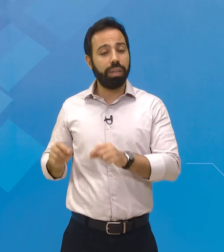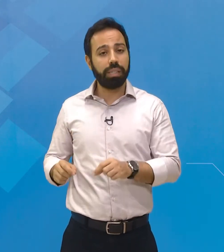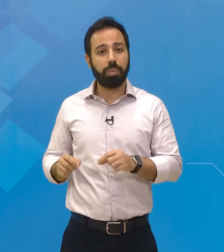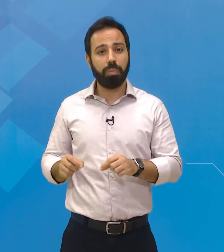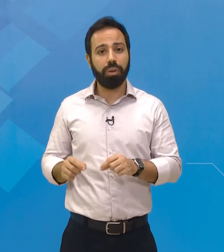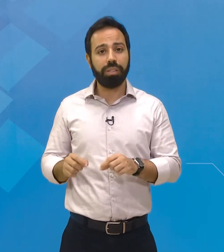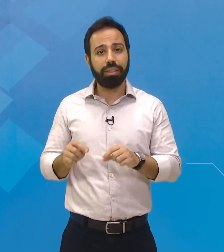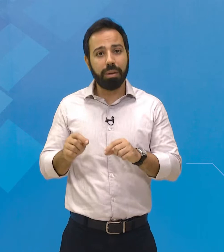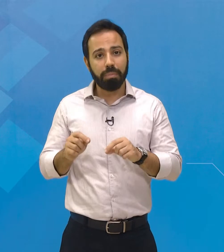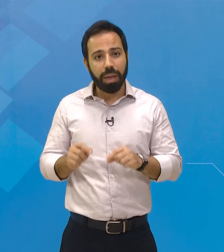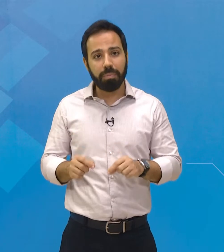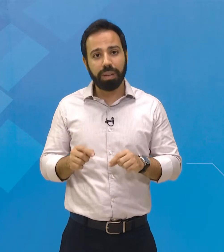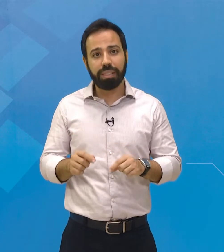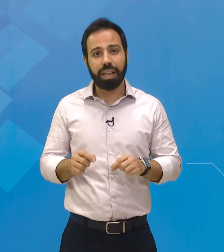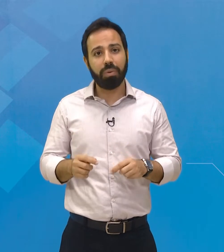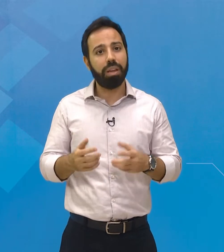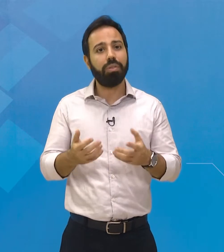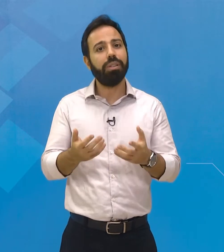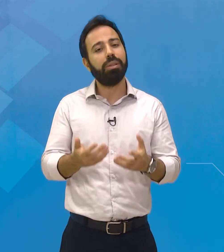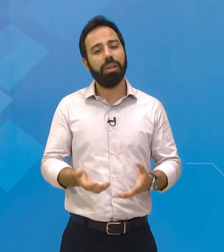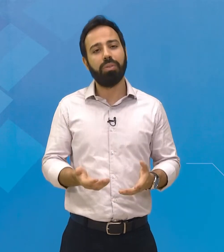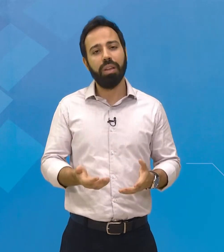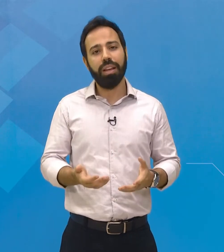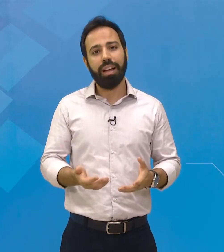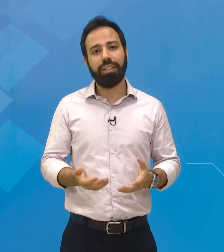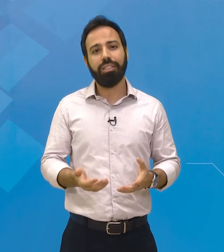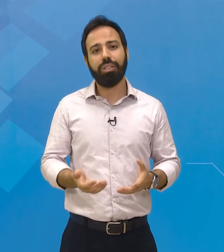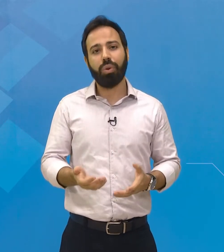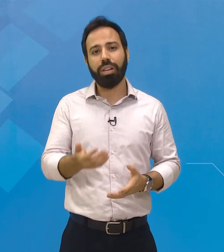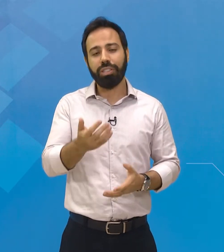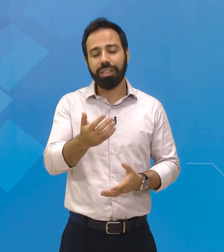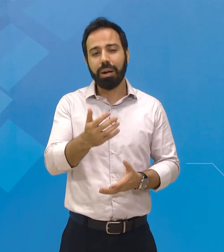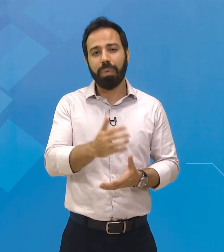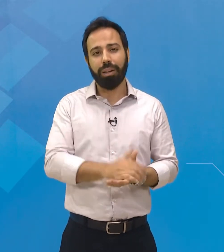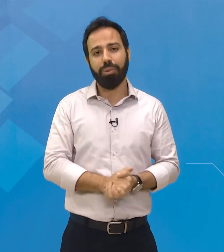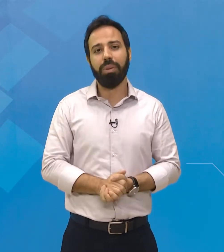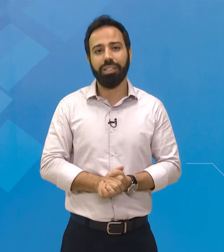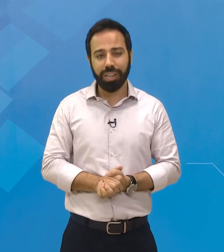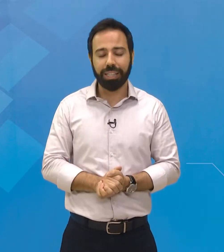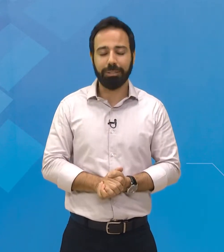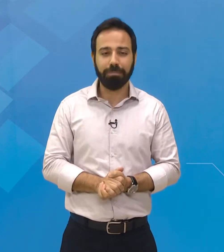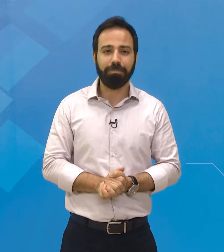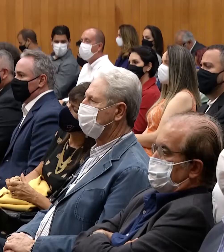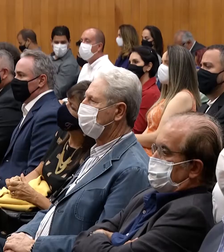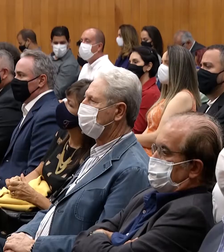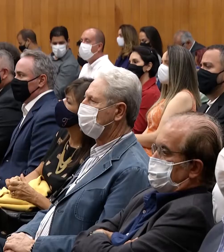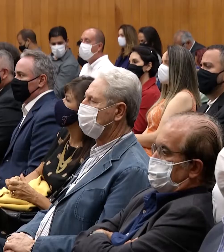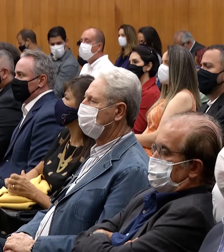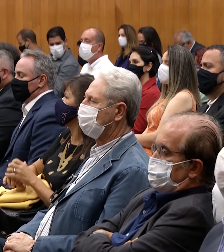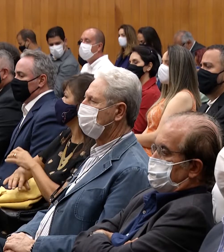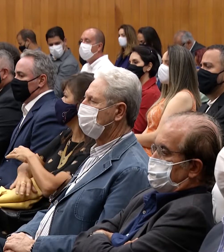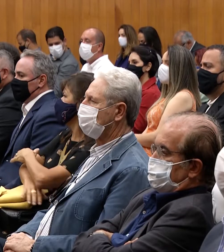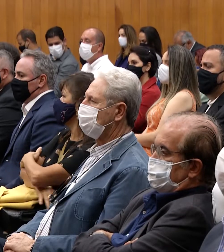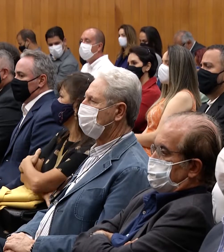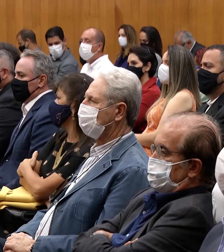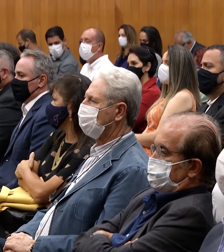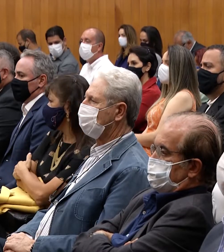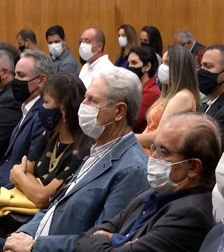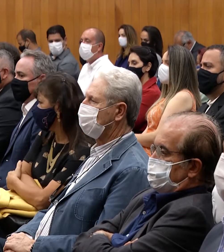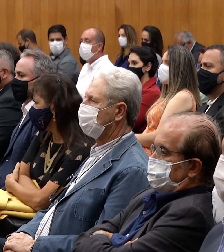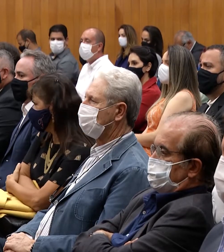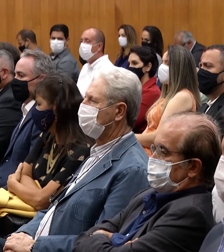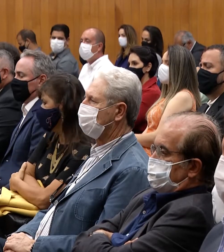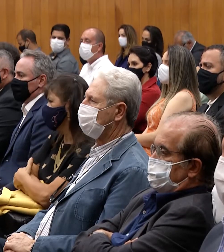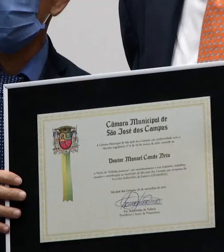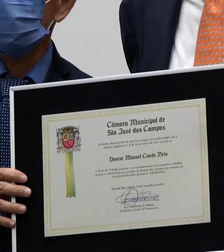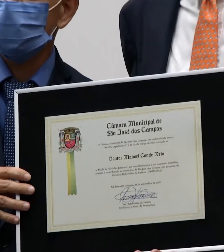coautores da proposta também prestaram reconhecimento à trajetória de trabalho do homenageado. Amigos, familiares